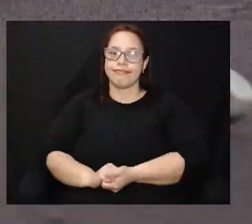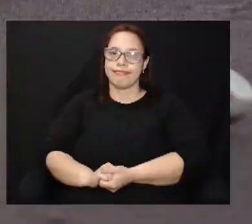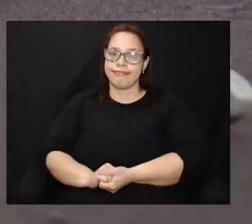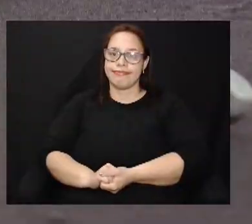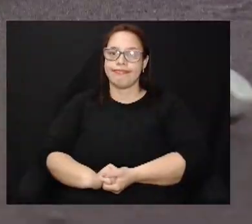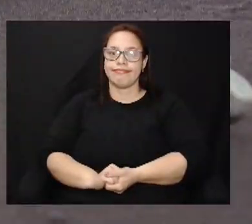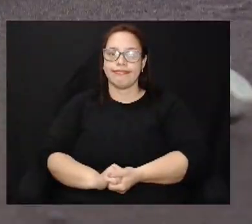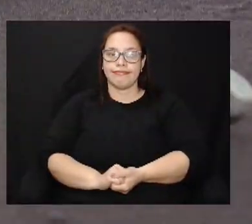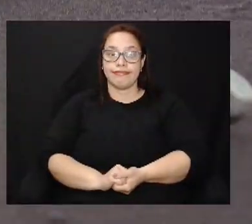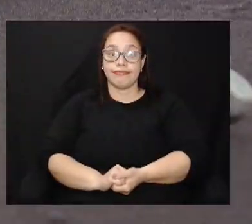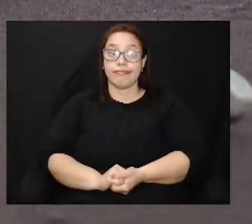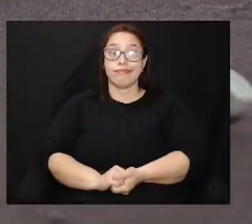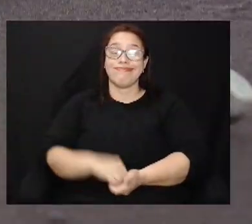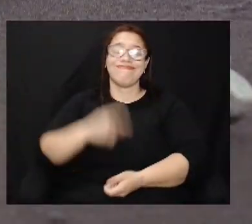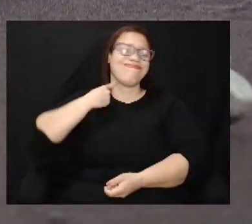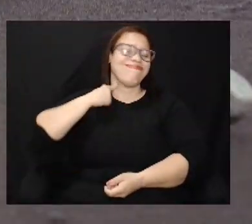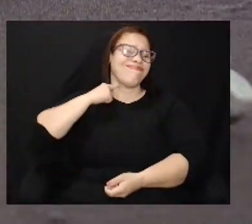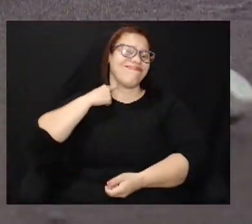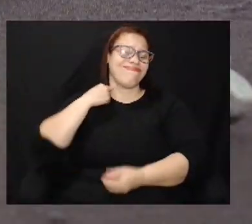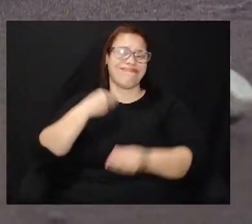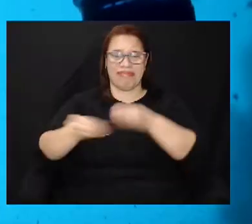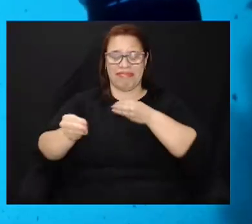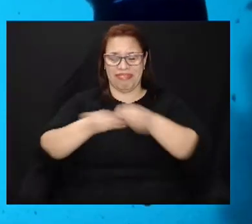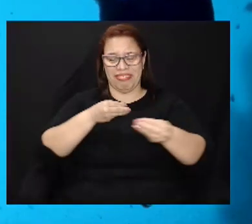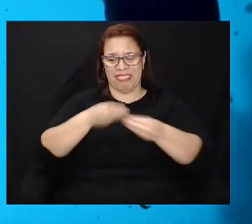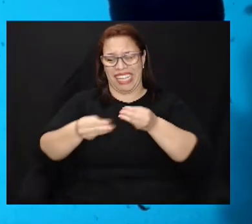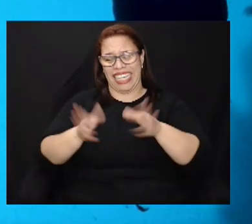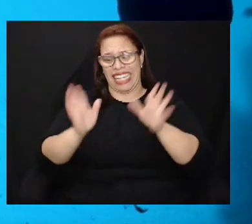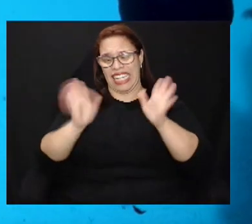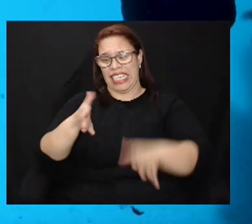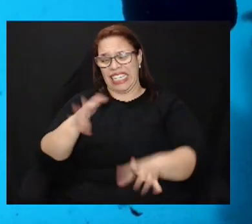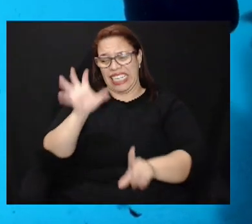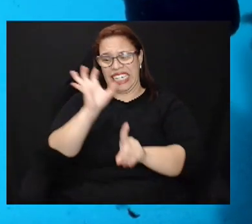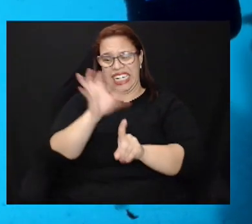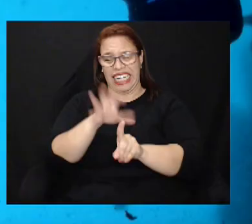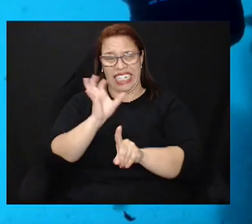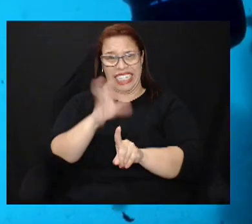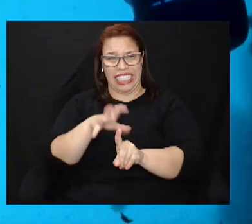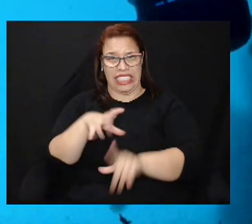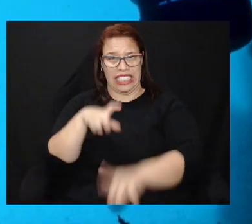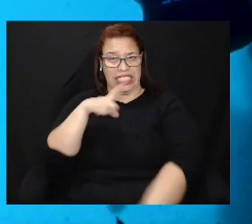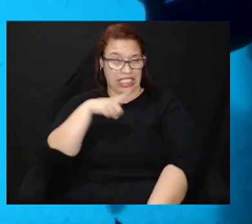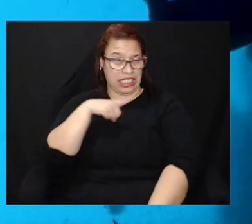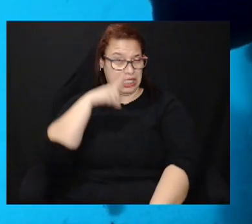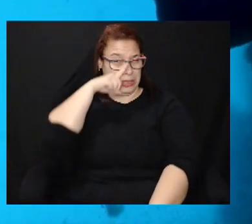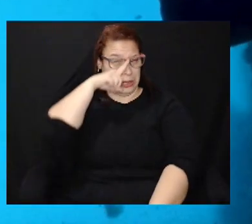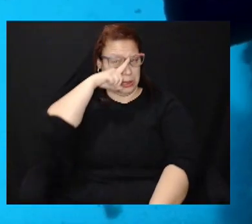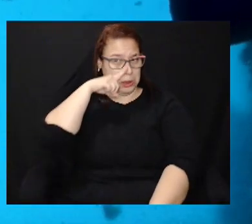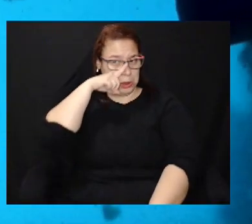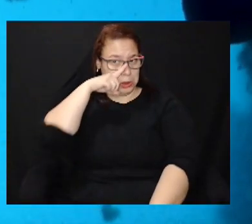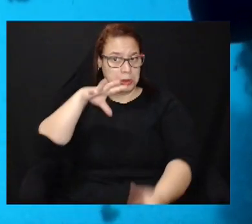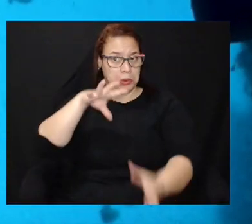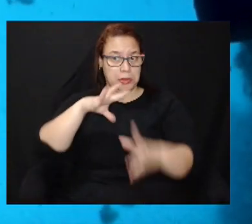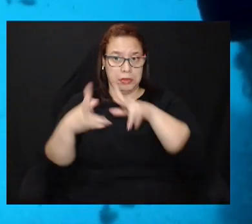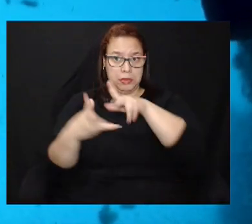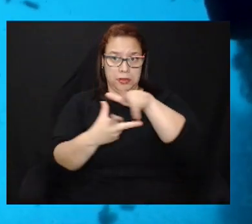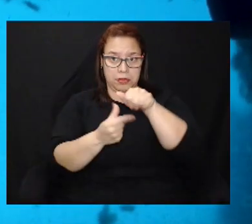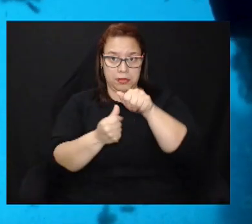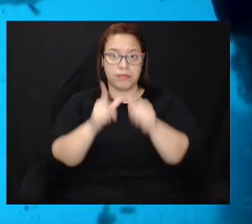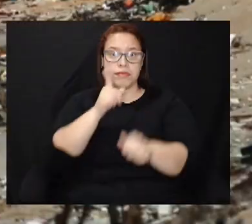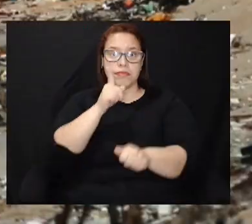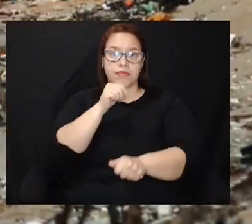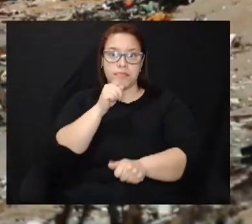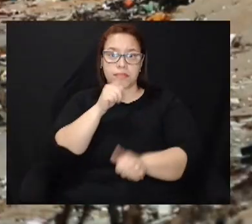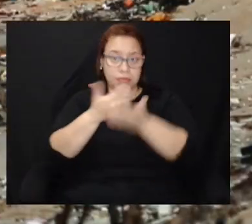A poluição plástica já é uma grande ameaça. Ela teve os seus riscos para os ecossistemas marinhos detalhados pela